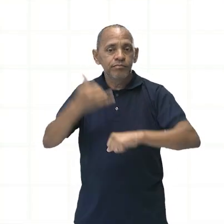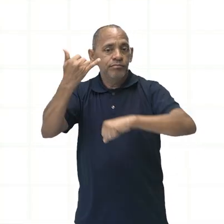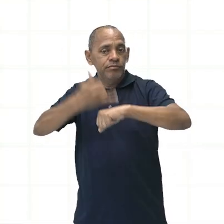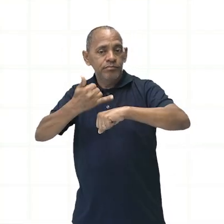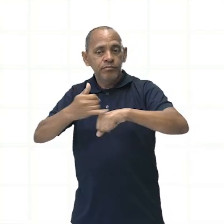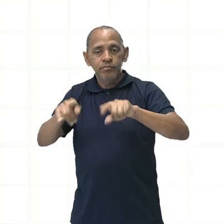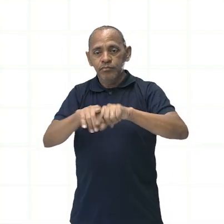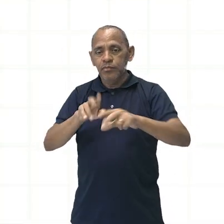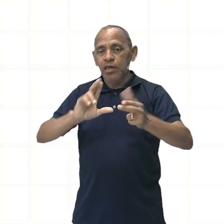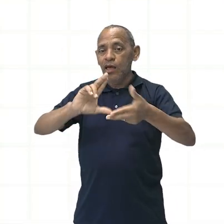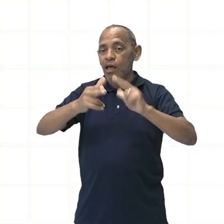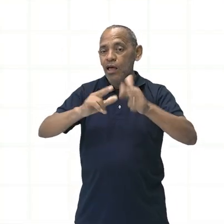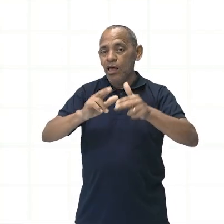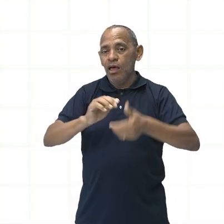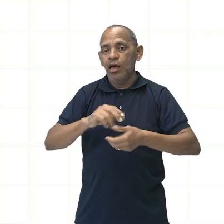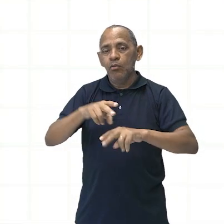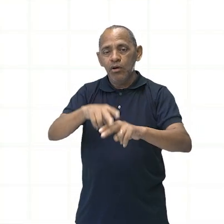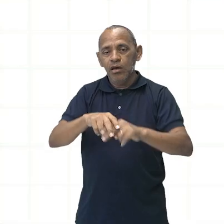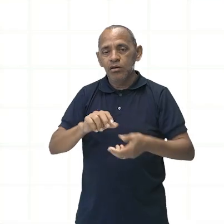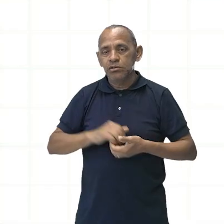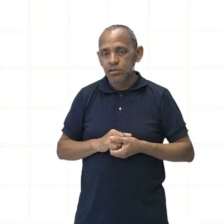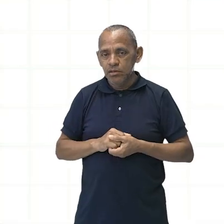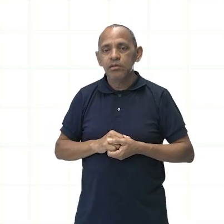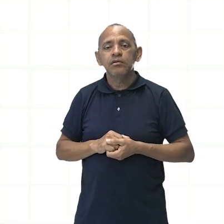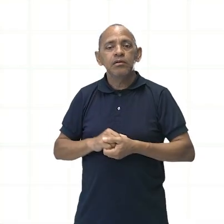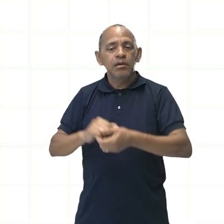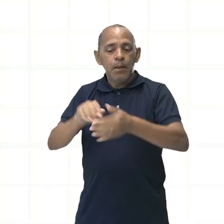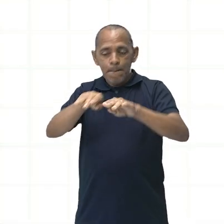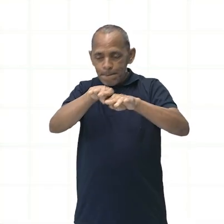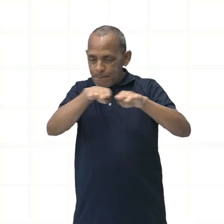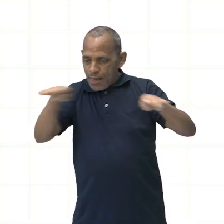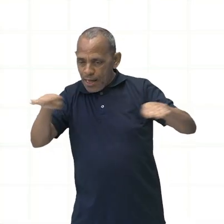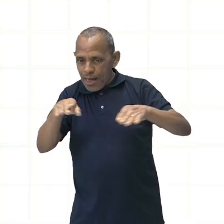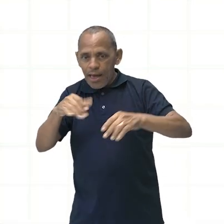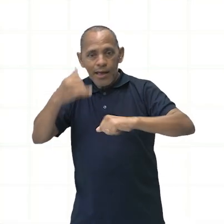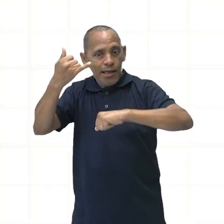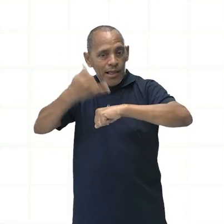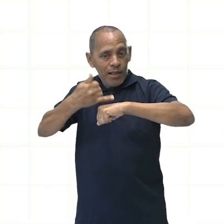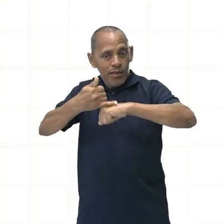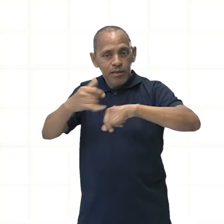Eles podem ser reciclados através, né, das latas de alumínio